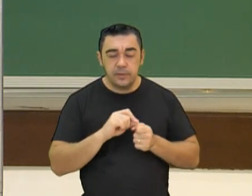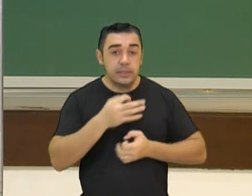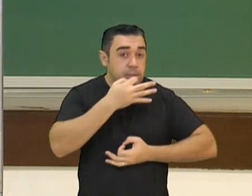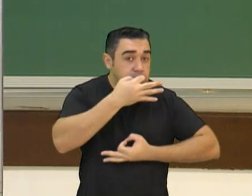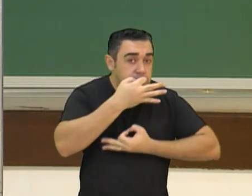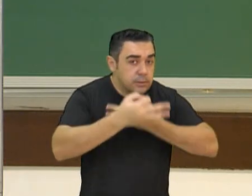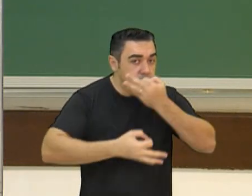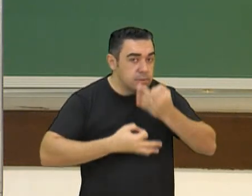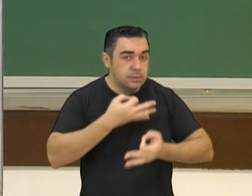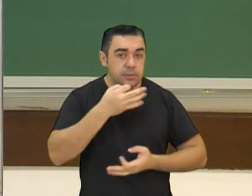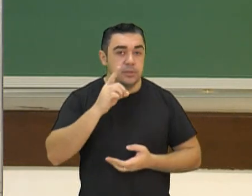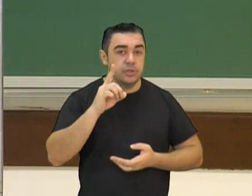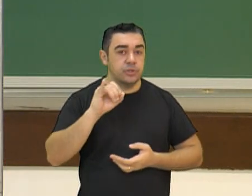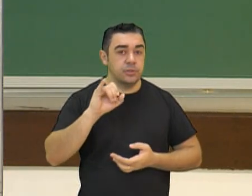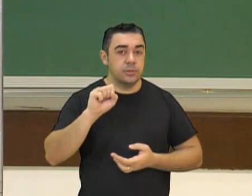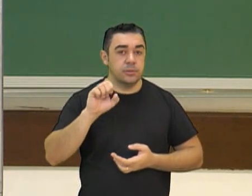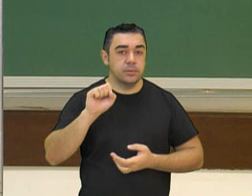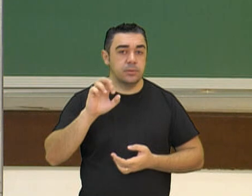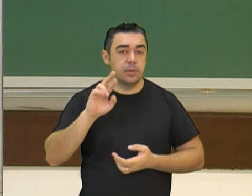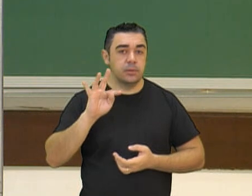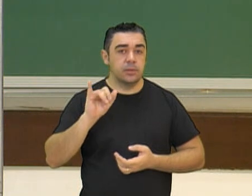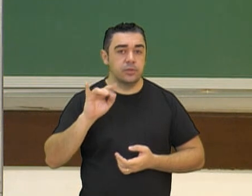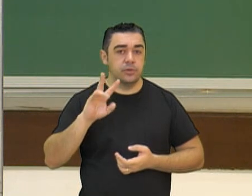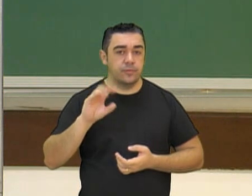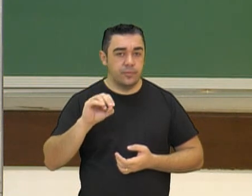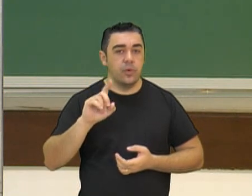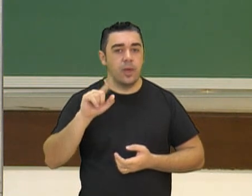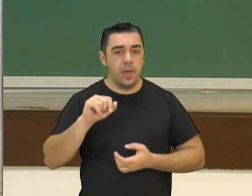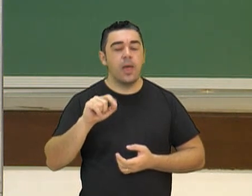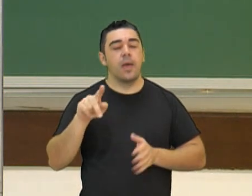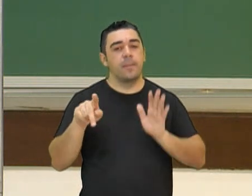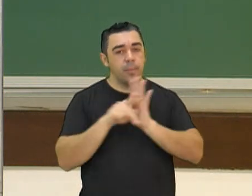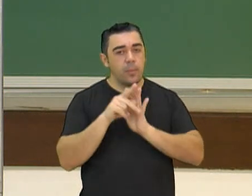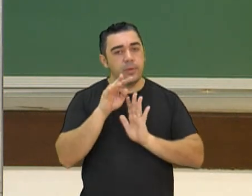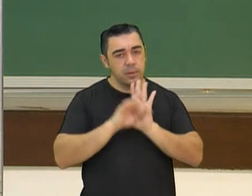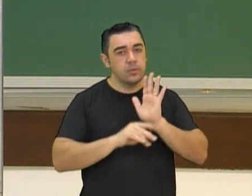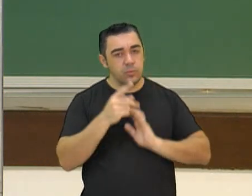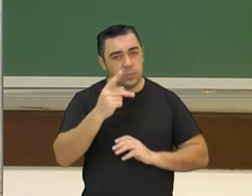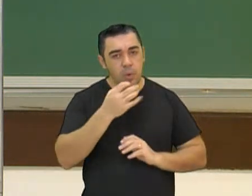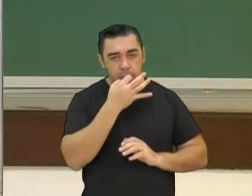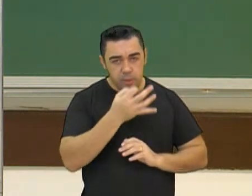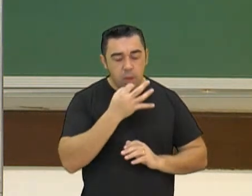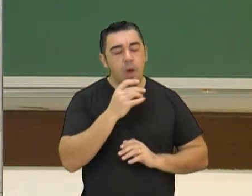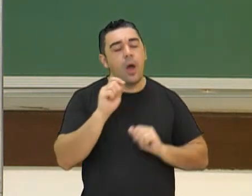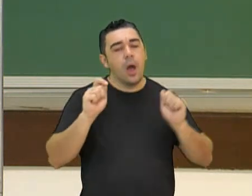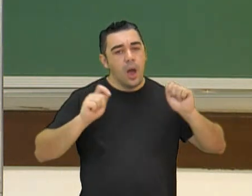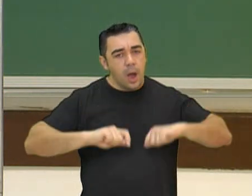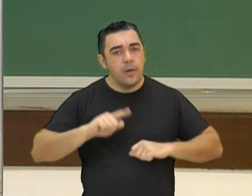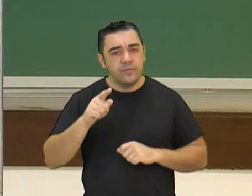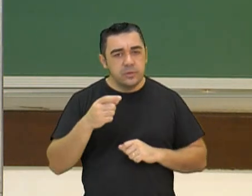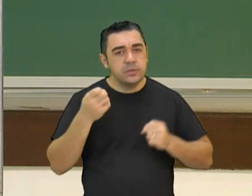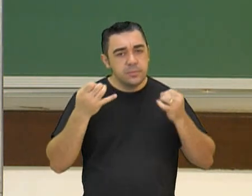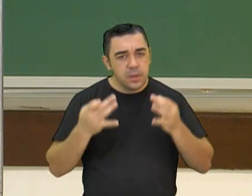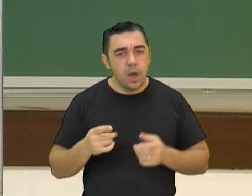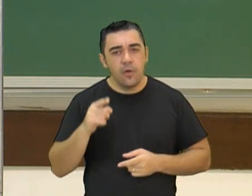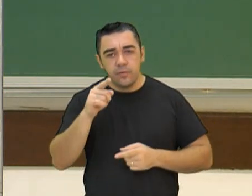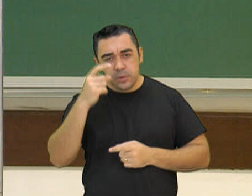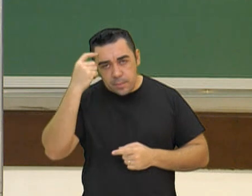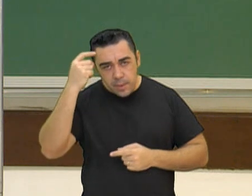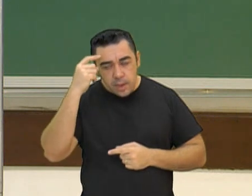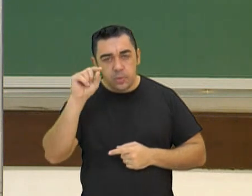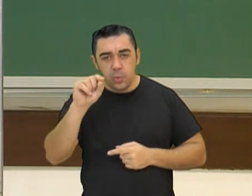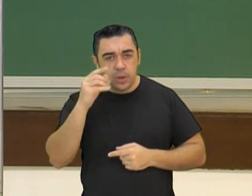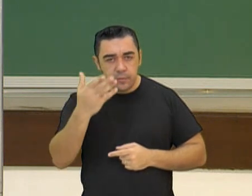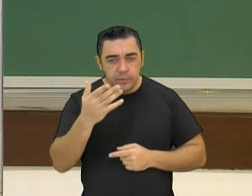sim, né? Num texto dissertativo argumentativo, que são os textos de opinião, você pode se posicionar, dizer o que você pensa de